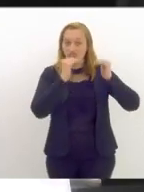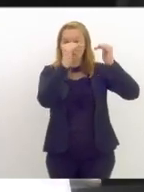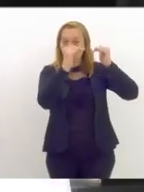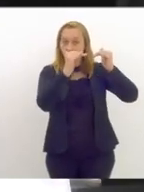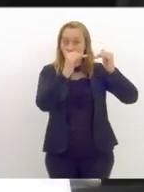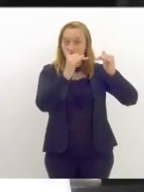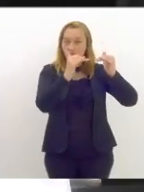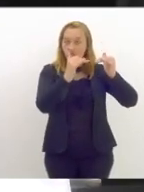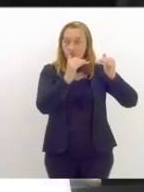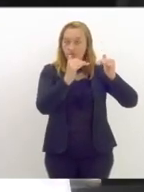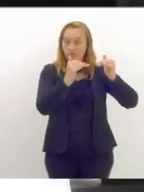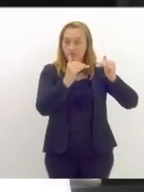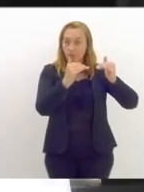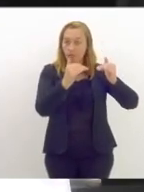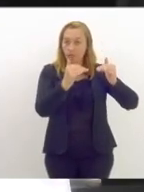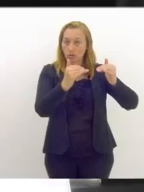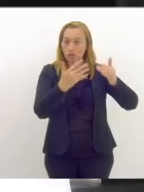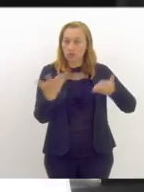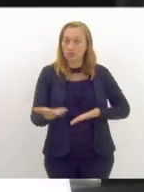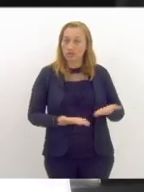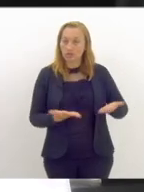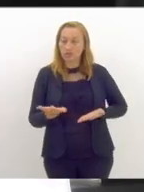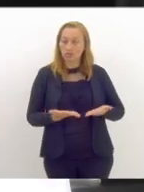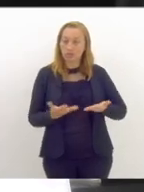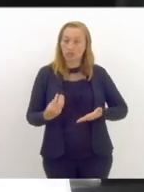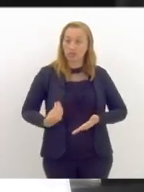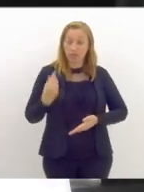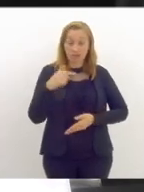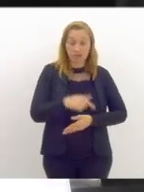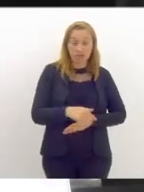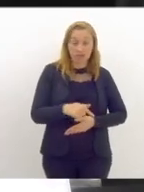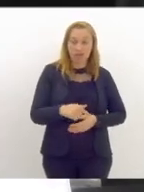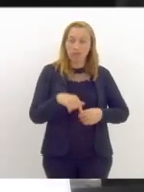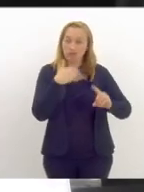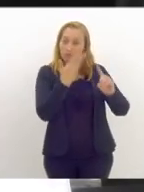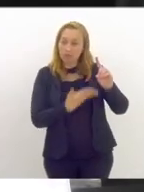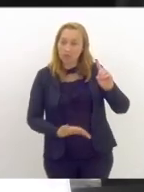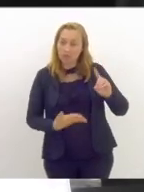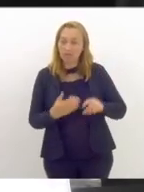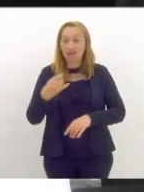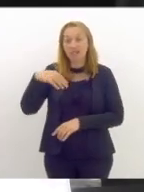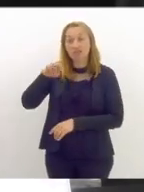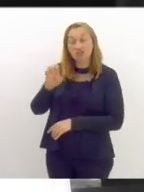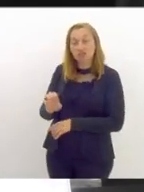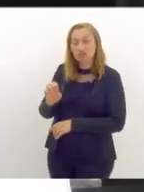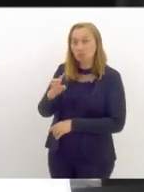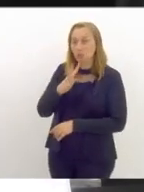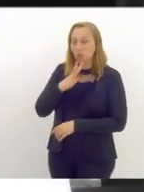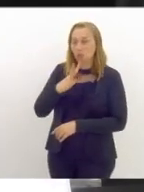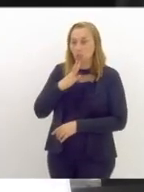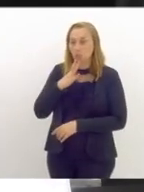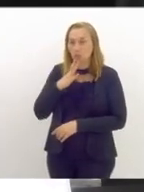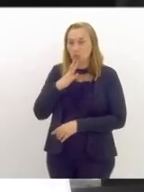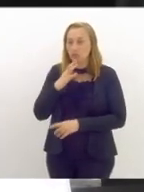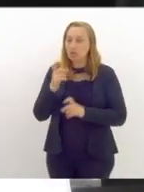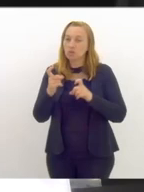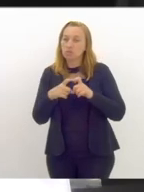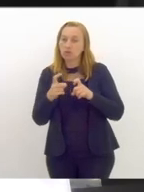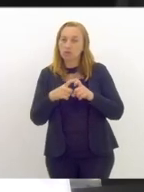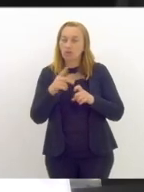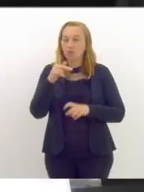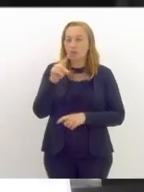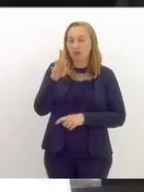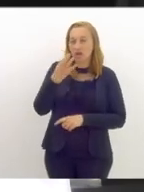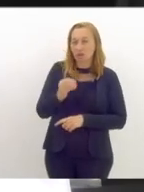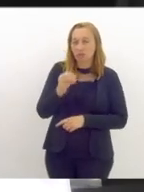aqui presente para te homenagear. Conheci o Alexandre nos corredores do Hospital Universitário Pedro Ernesto,